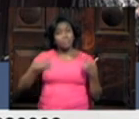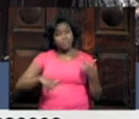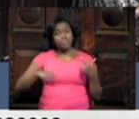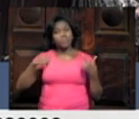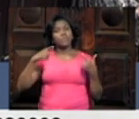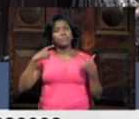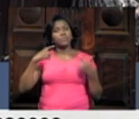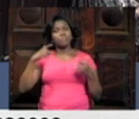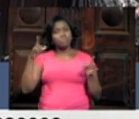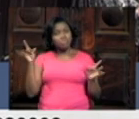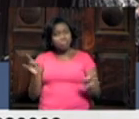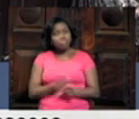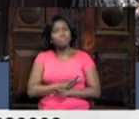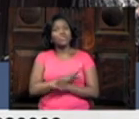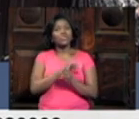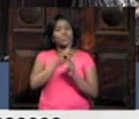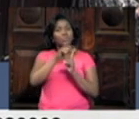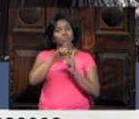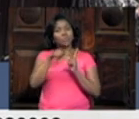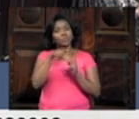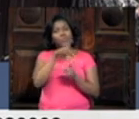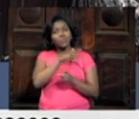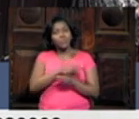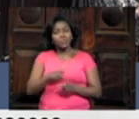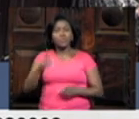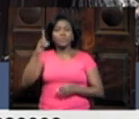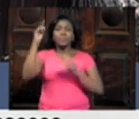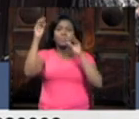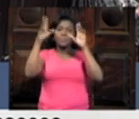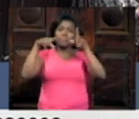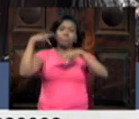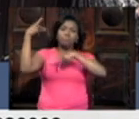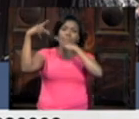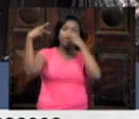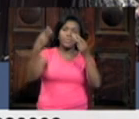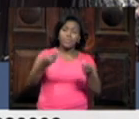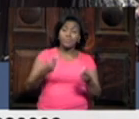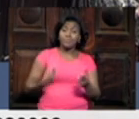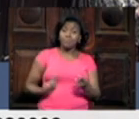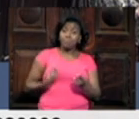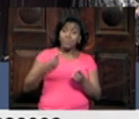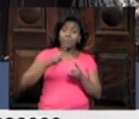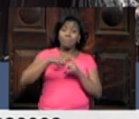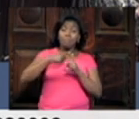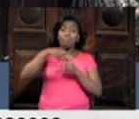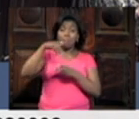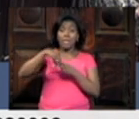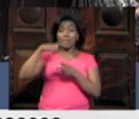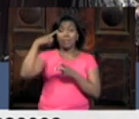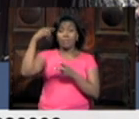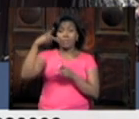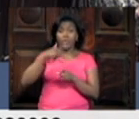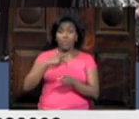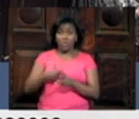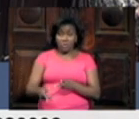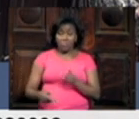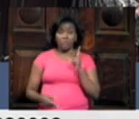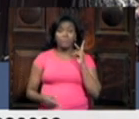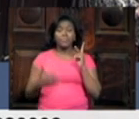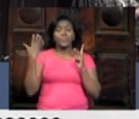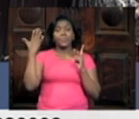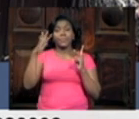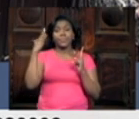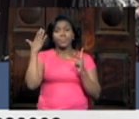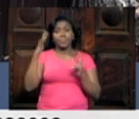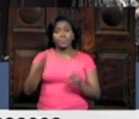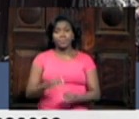completa, 2 vitórias. Presente de Deus que é a vida e a sua vitória nas urnas consagradas pelo voto